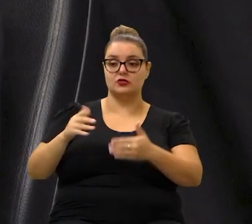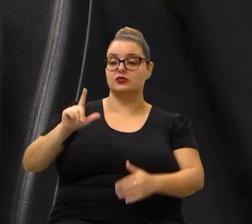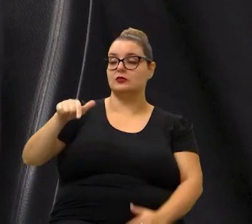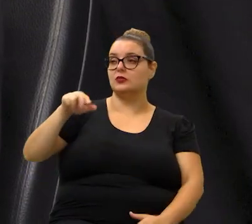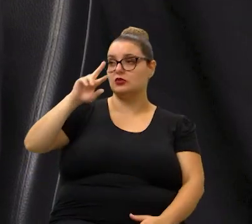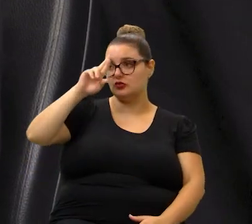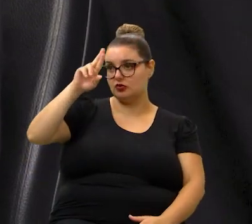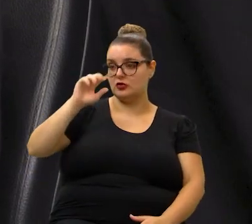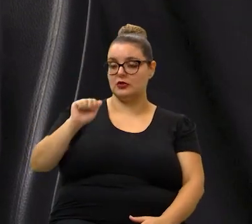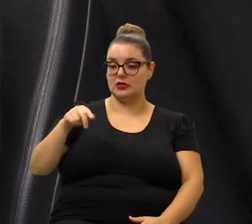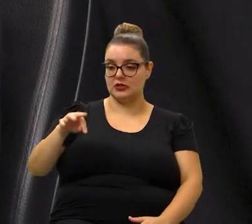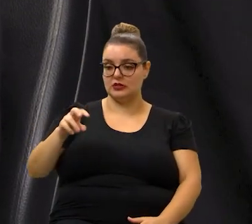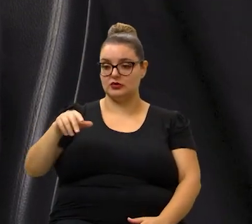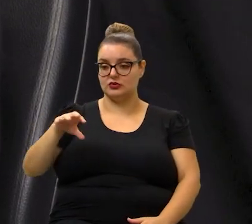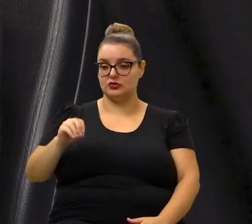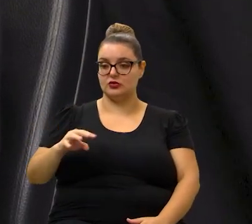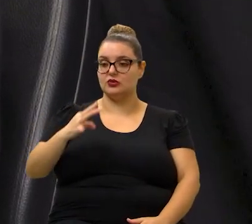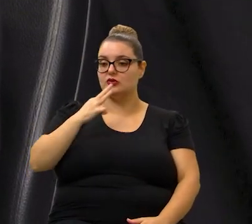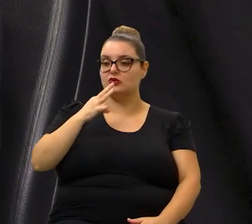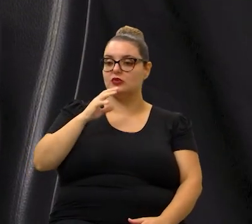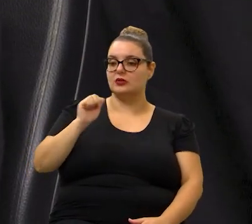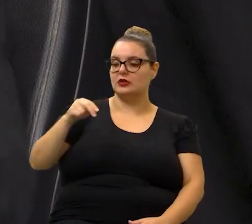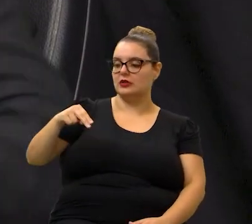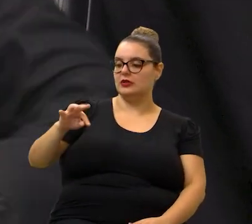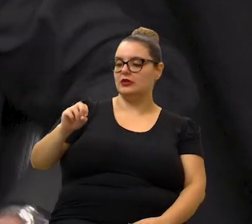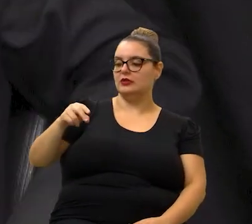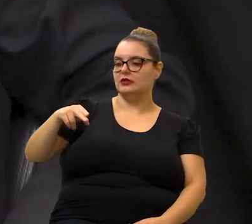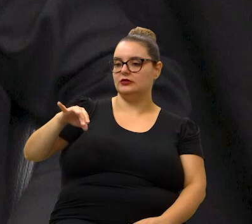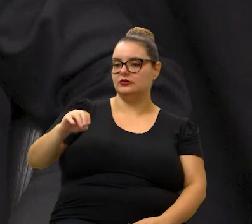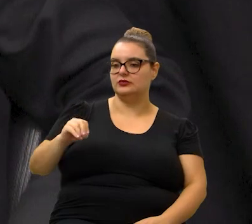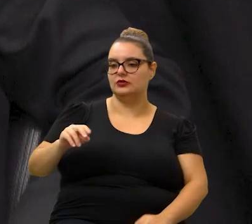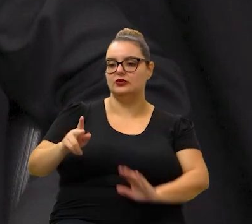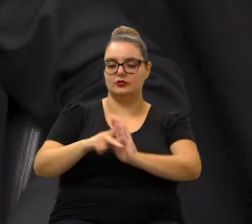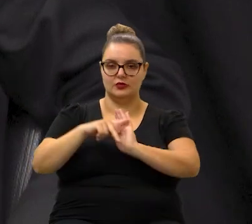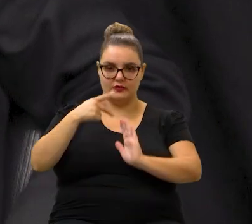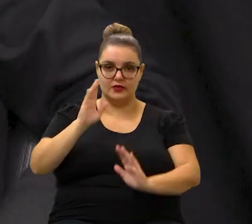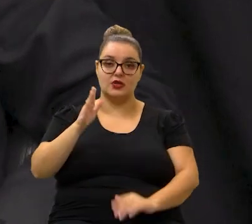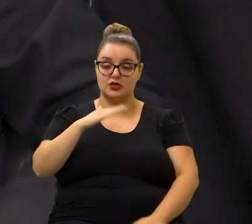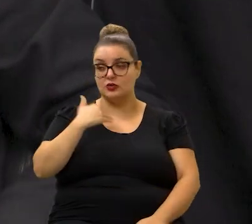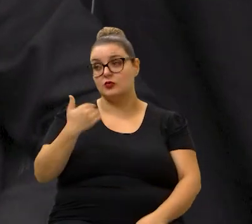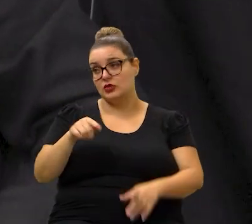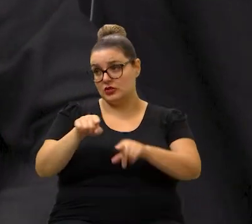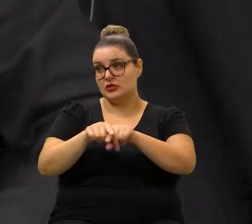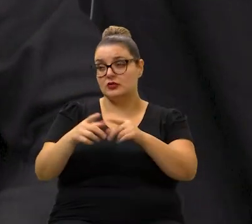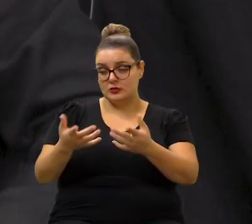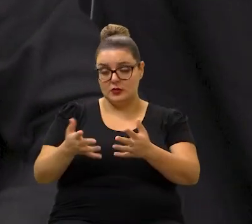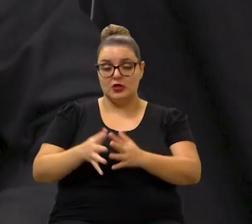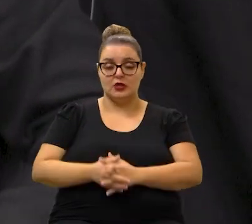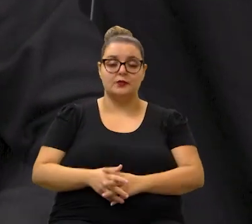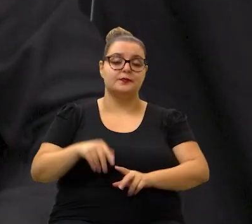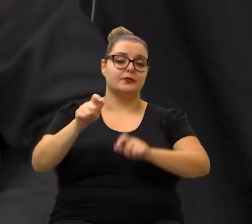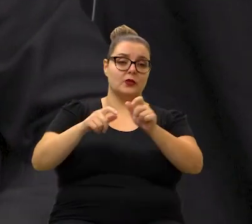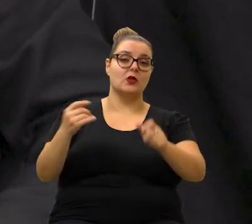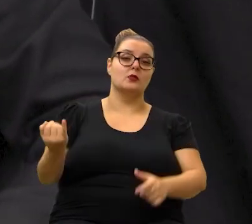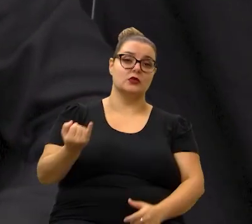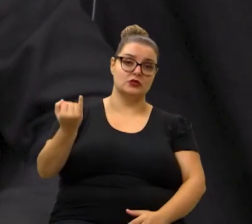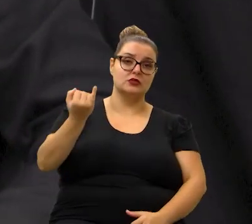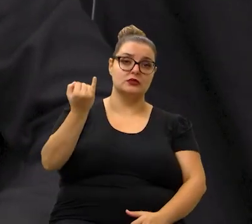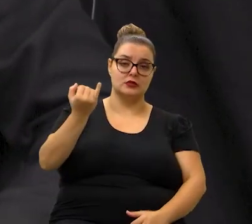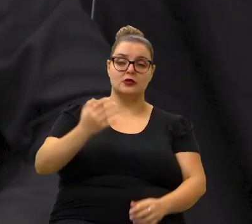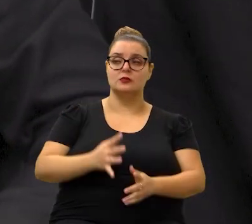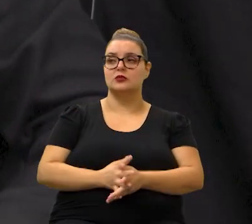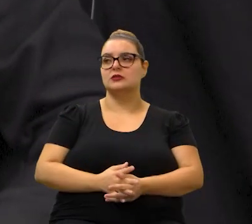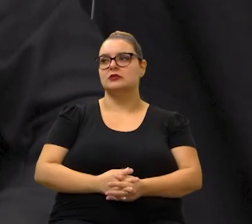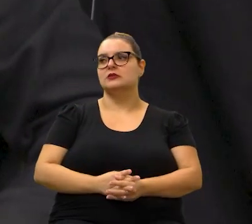Antônio o pessoal conhece ele como Antônio profeta já faleceu também então foram pessoas importantes